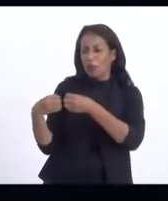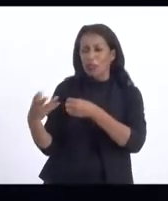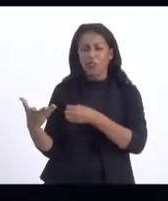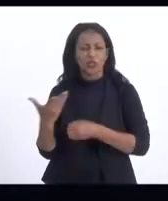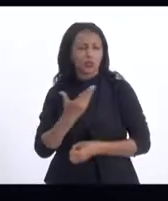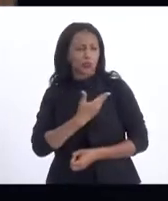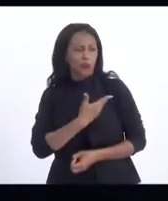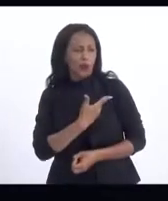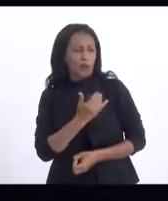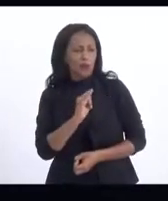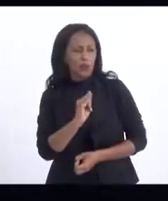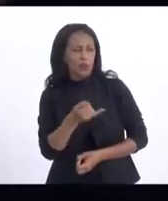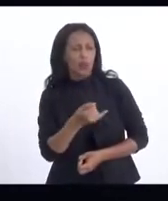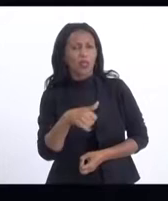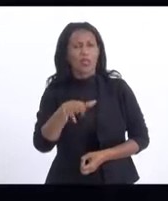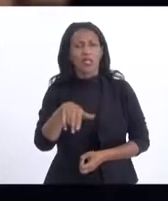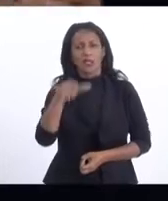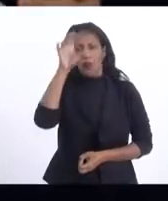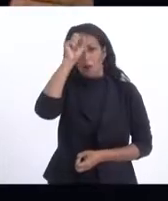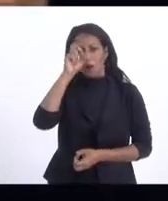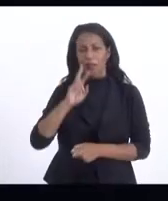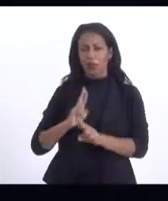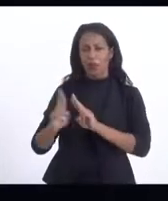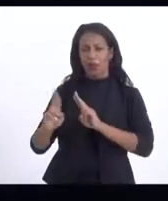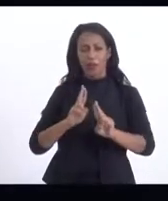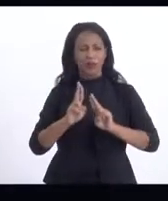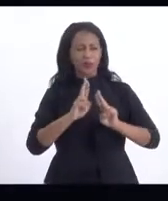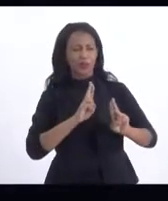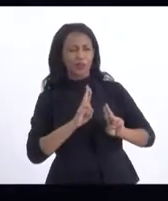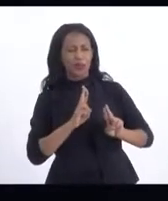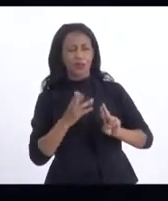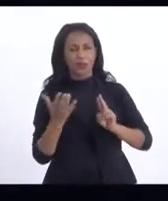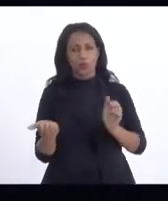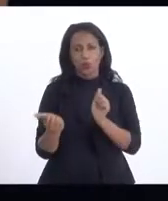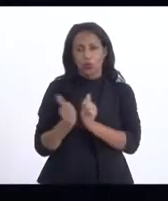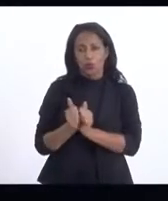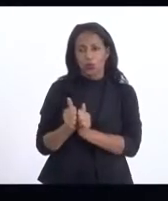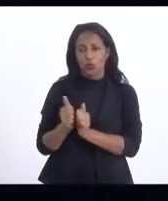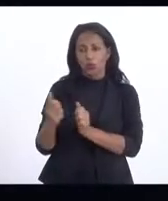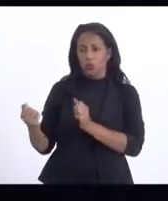E quem é que não aprendeu ali ter o relacionamento com o